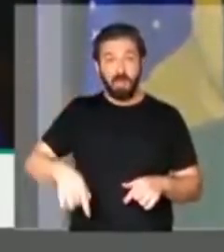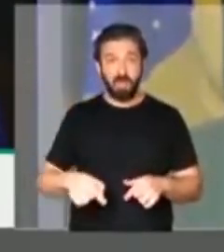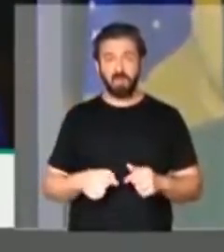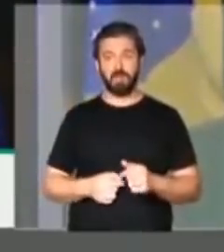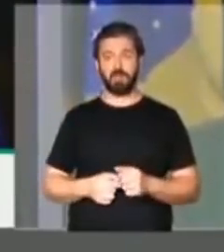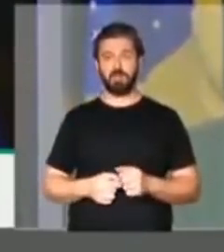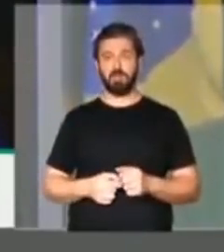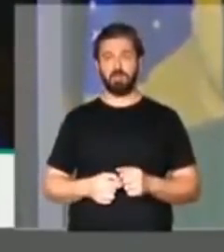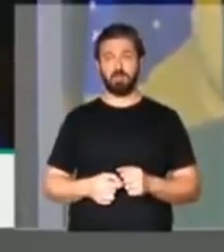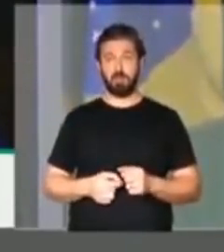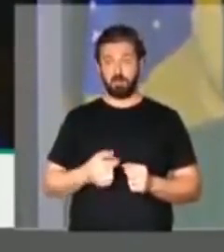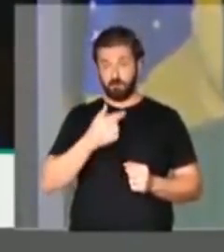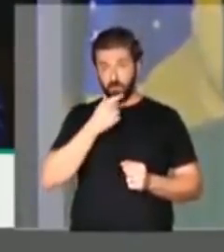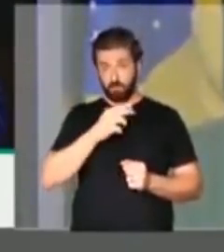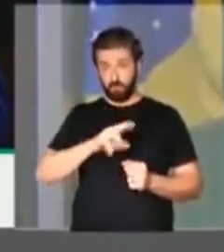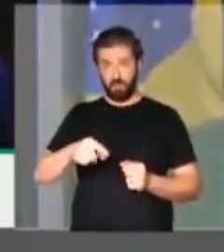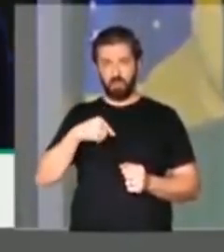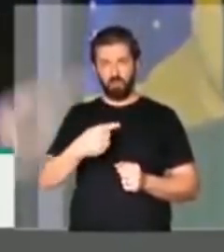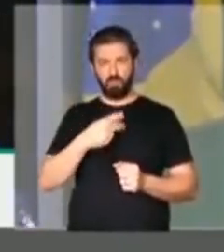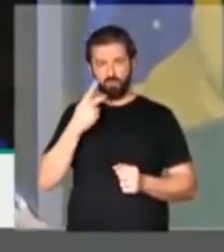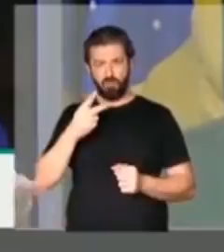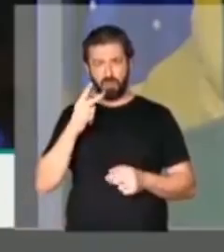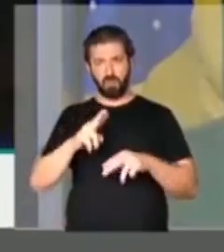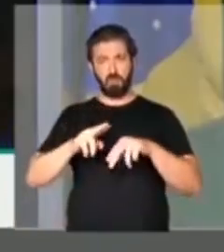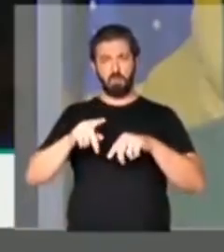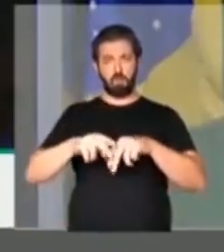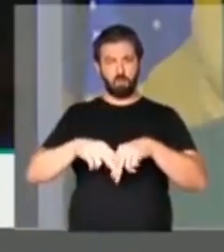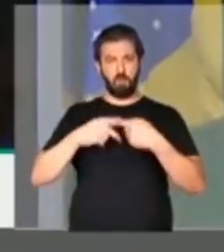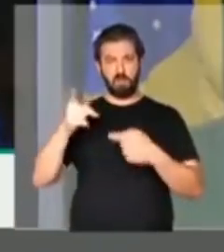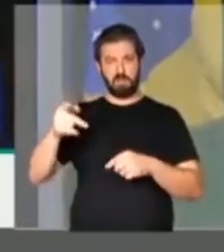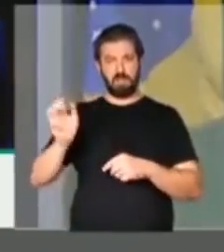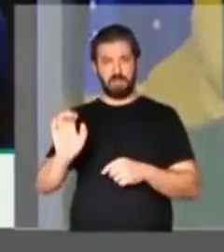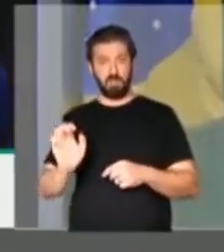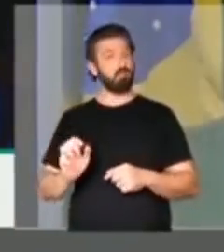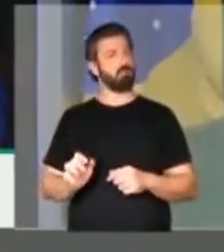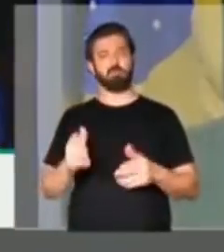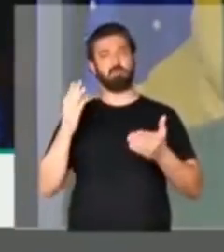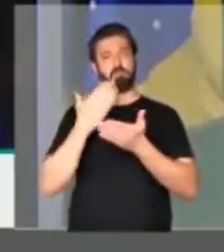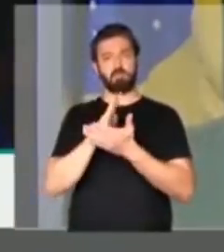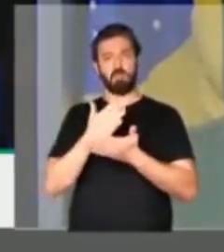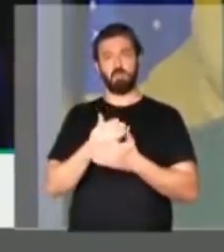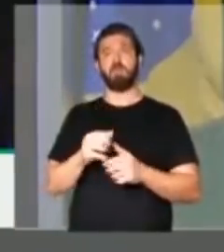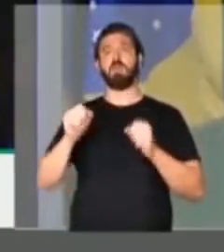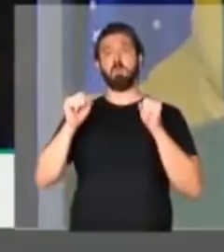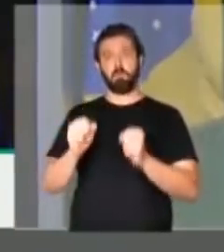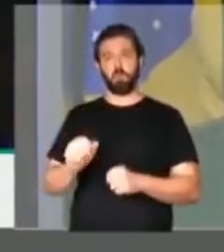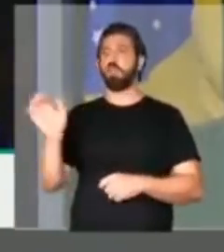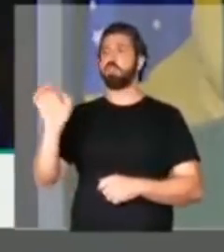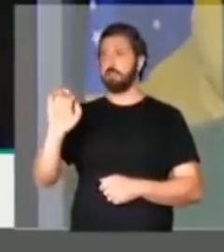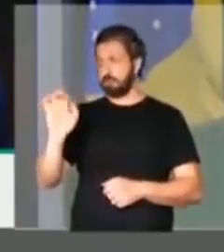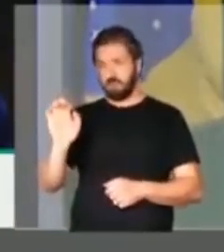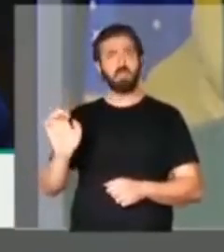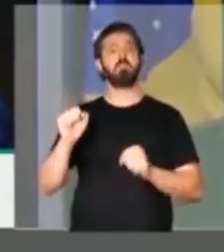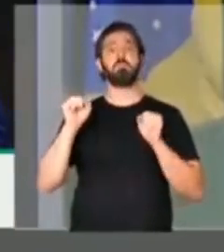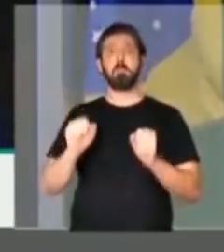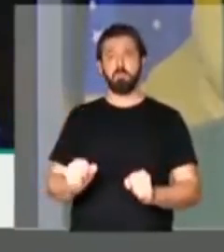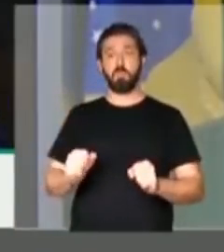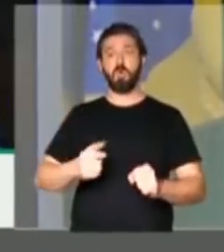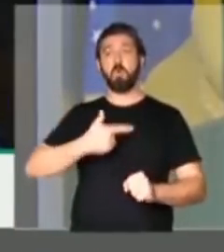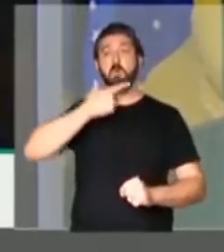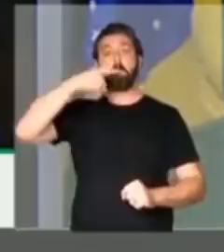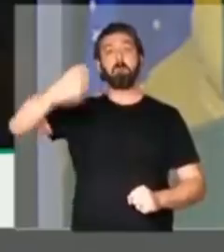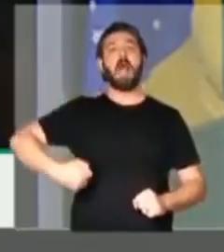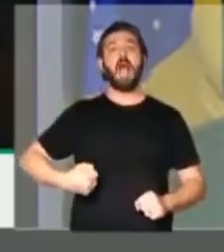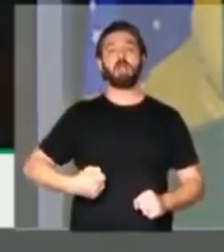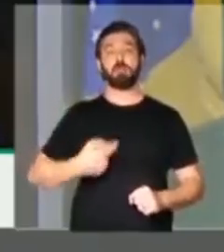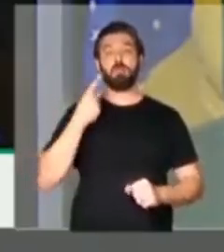quando eu digo que foi homem, eu não estou dizendo da sexualidade dele, não, porque pode ser sim um homossexual e pode ser macho para